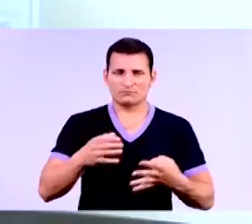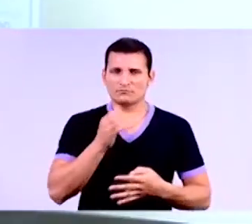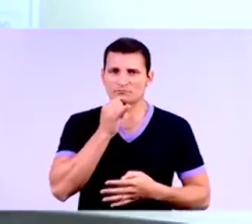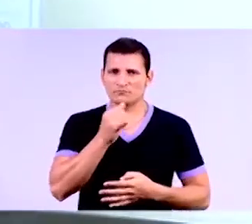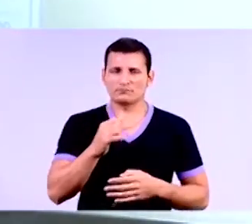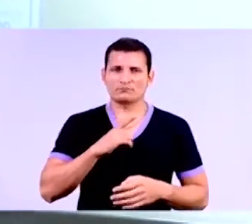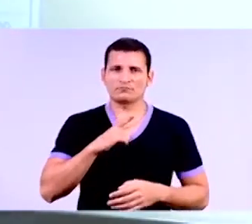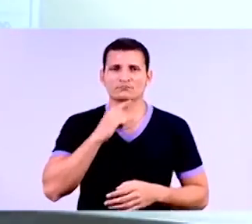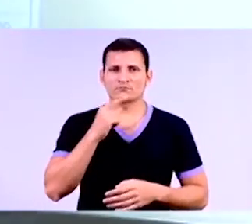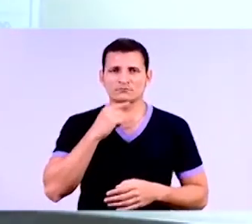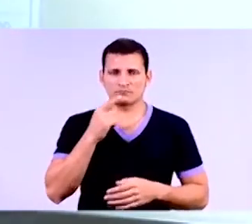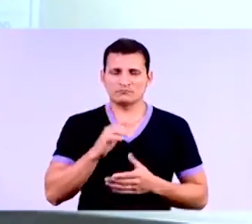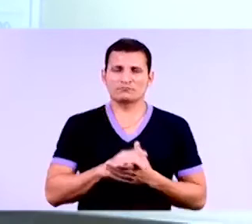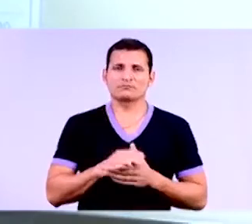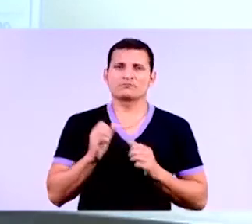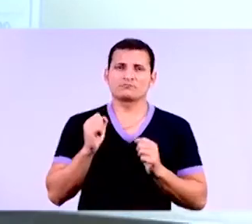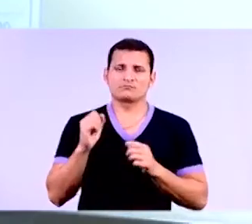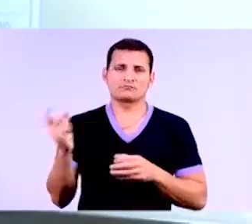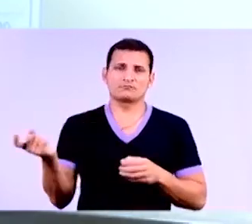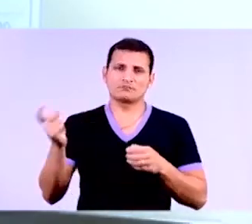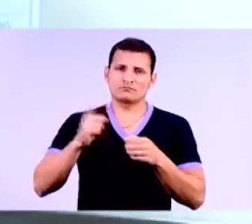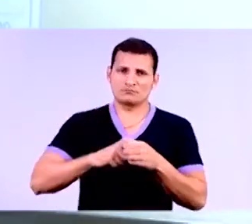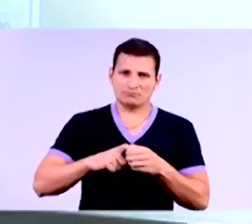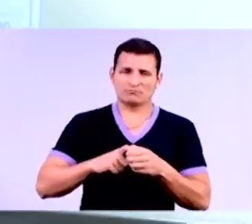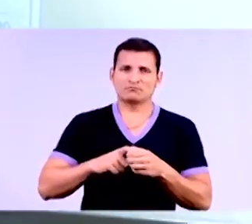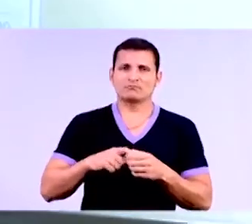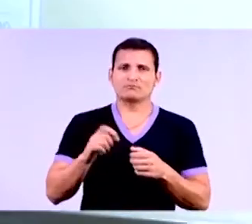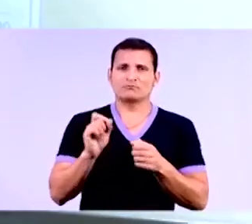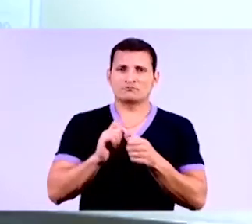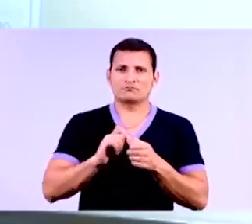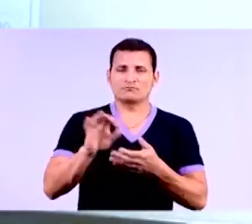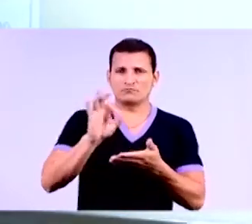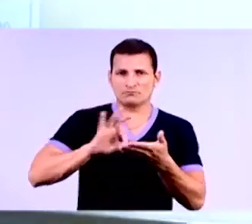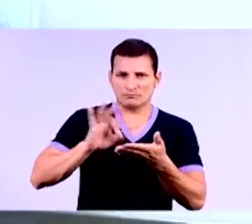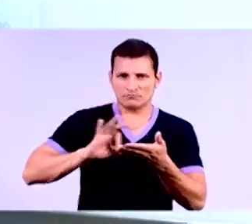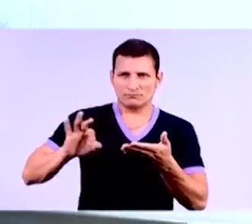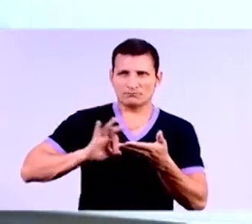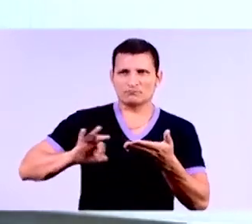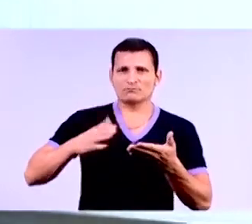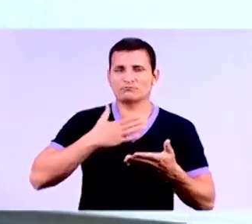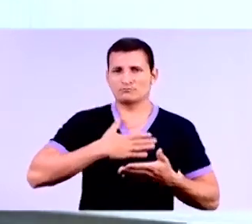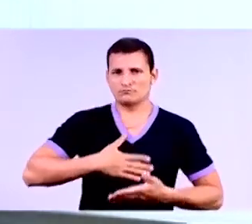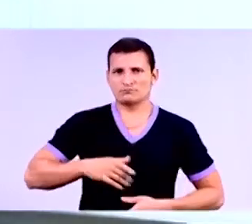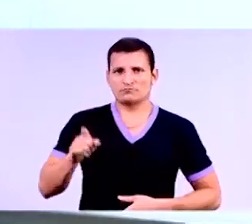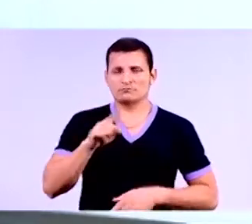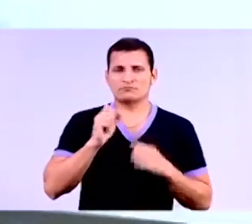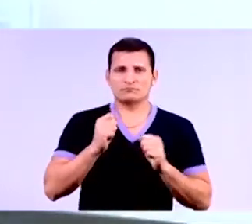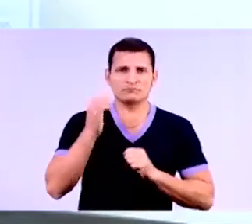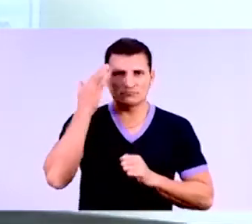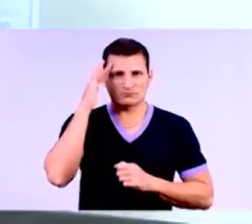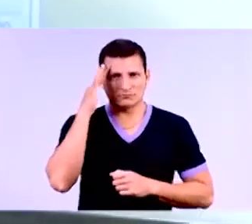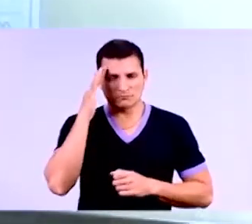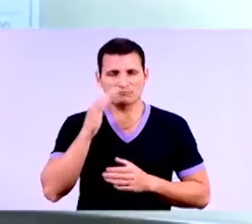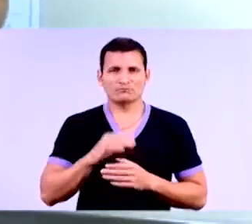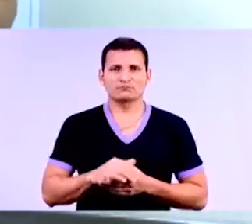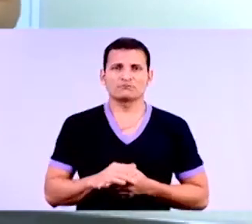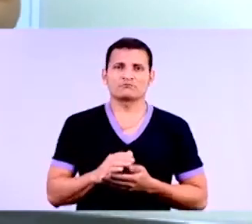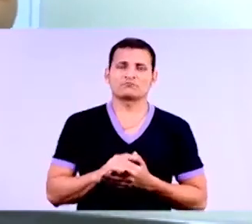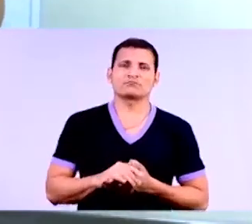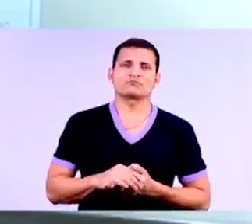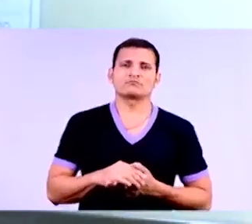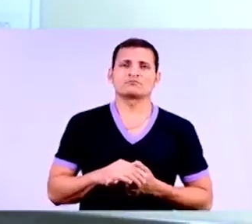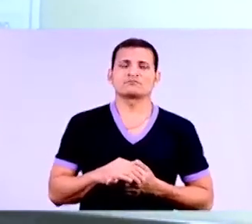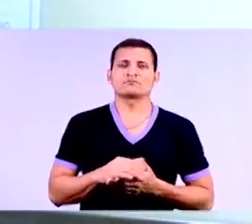tenham dúvidas, nós vamos estar voltando e fazendo a correção com bastante calma para que vocês possam compreender se ainda ficou